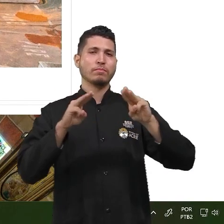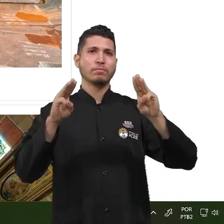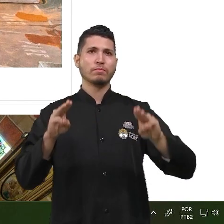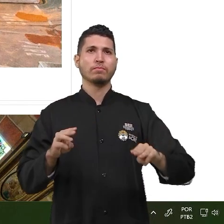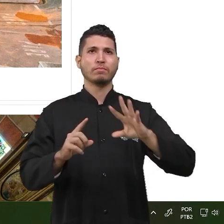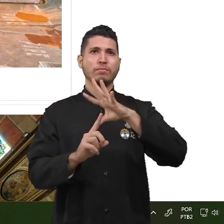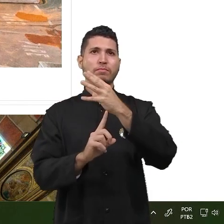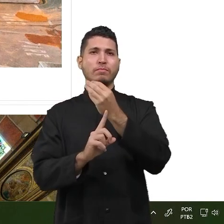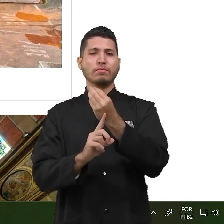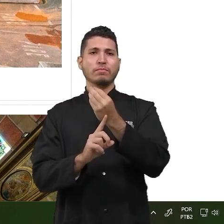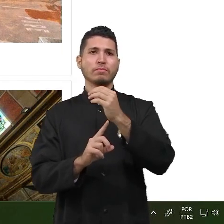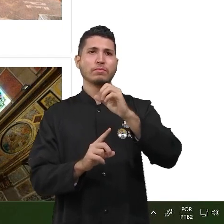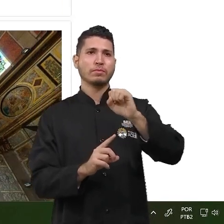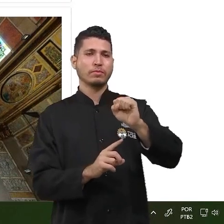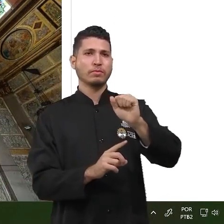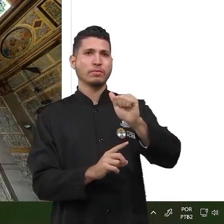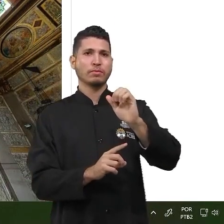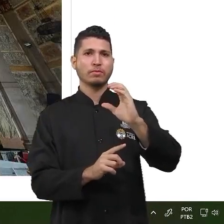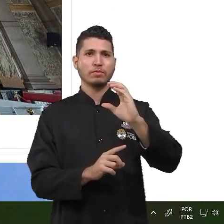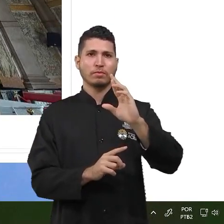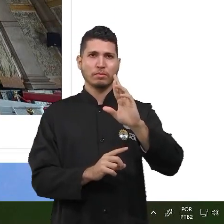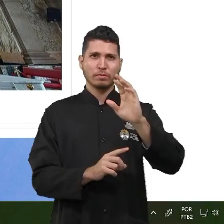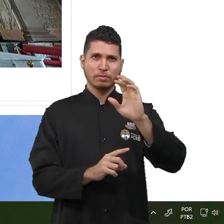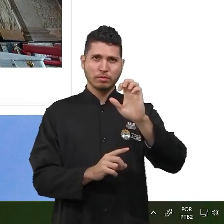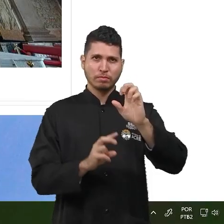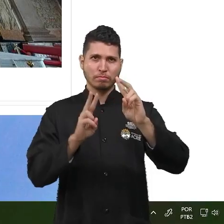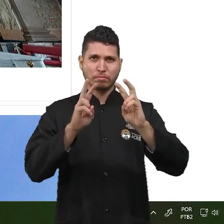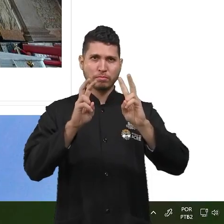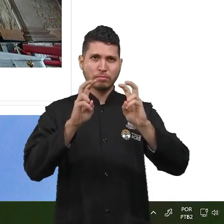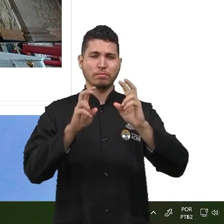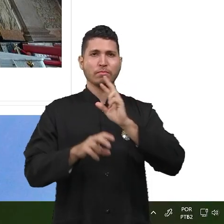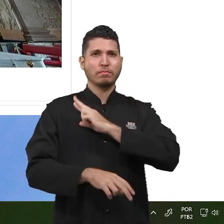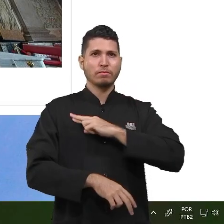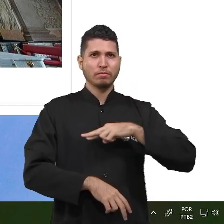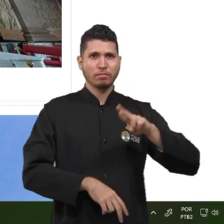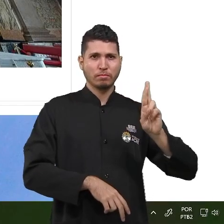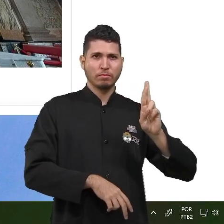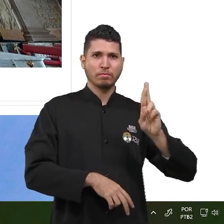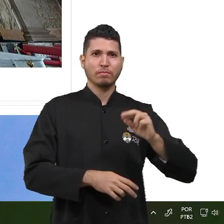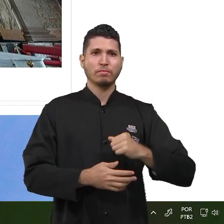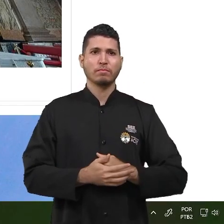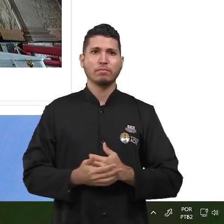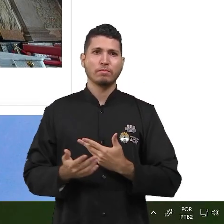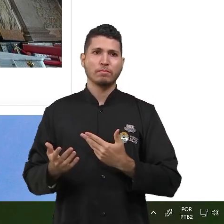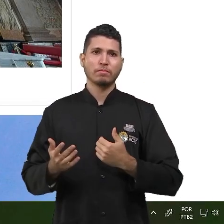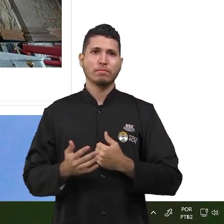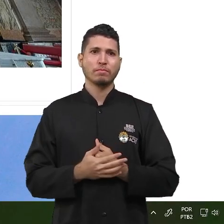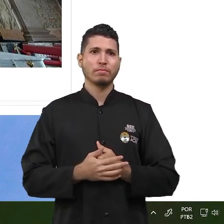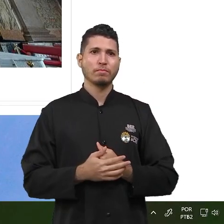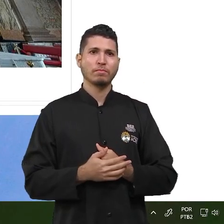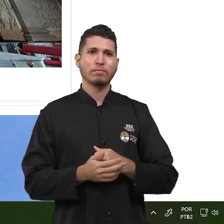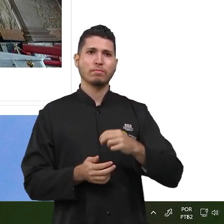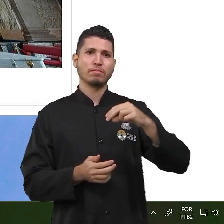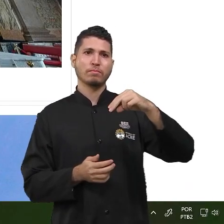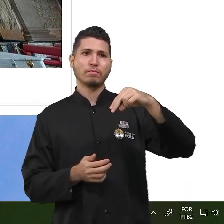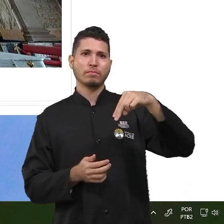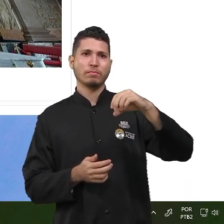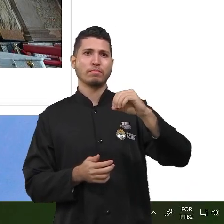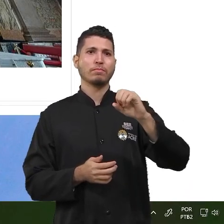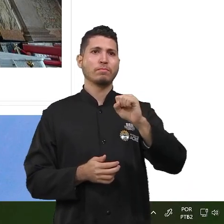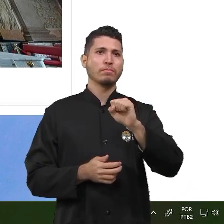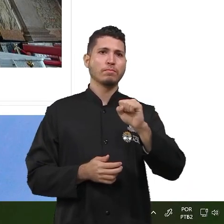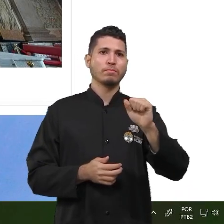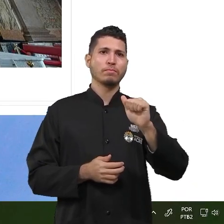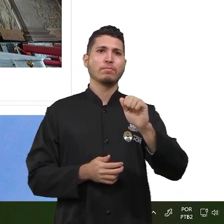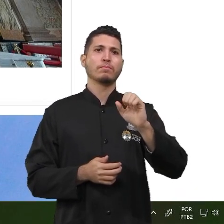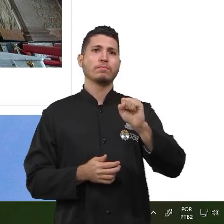um museu que traz aí artefatos religiosos. Tem a Basílica de Nossa Senhora de Nazaré, que é padroeira do estado